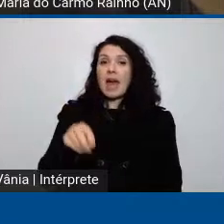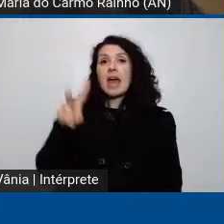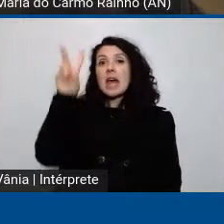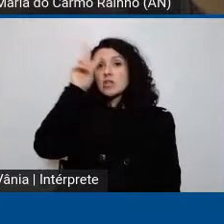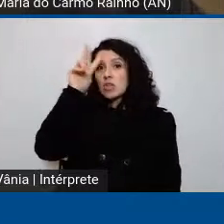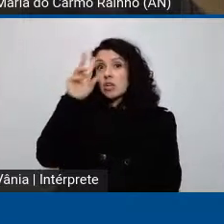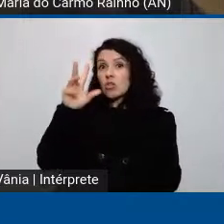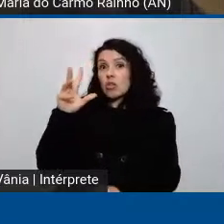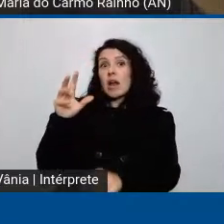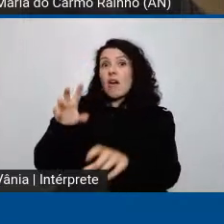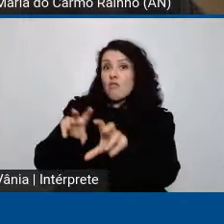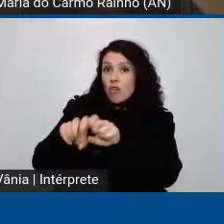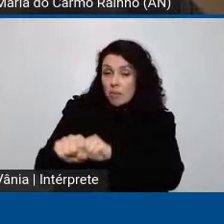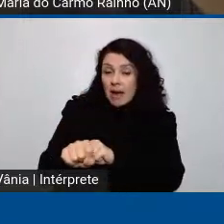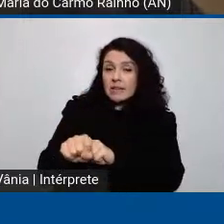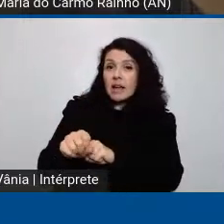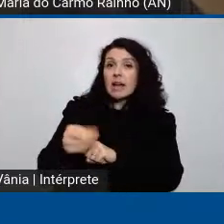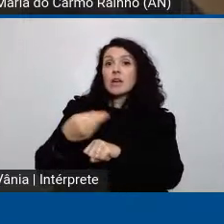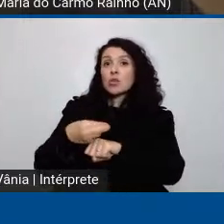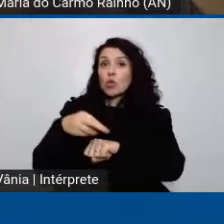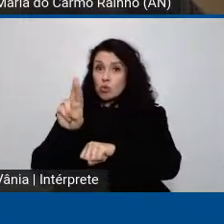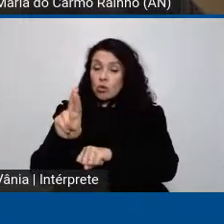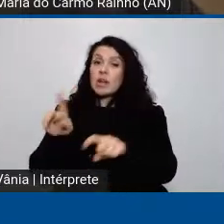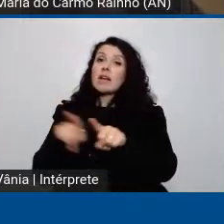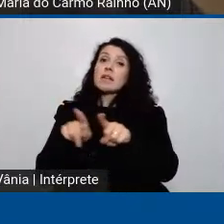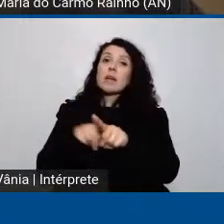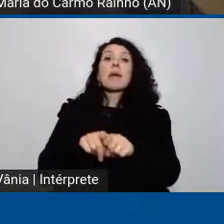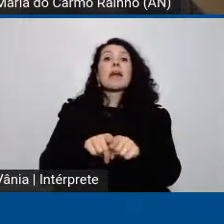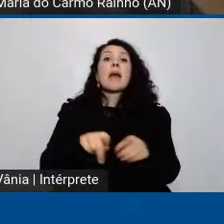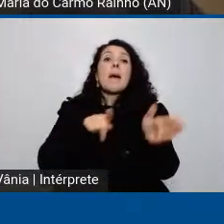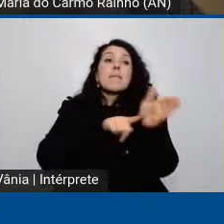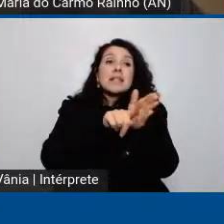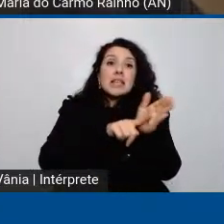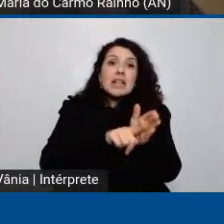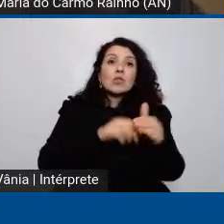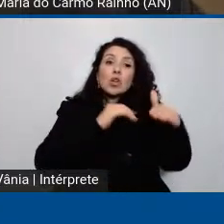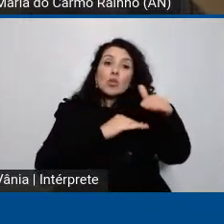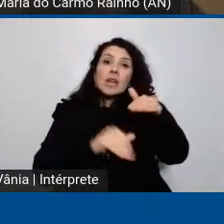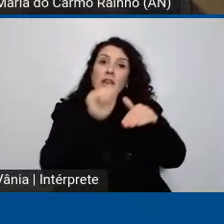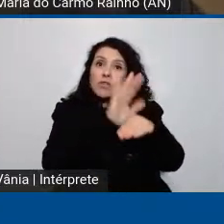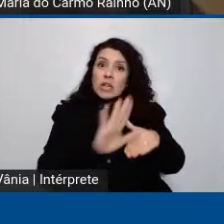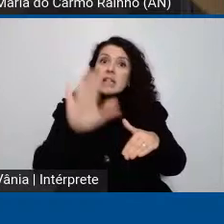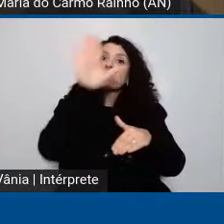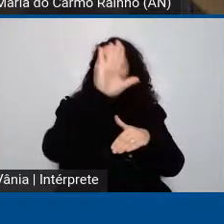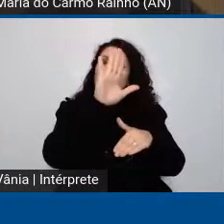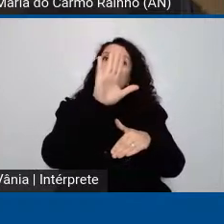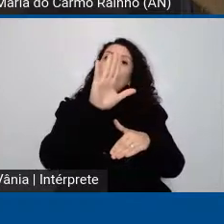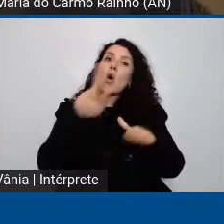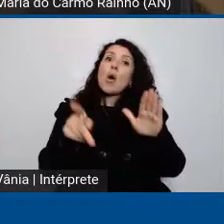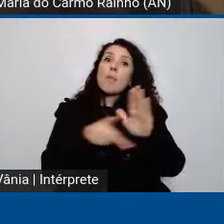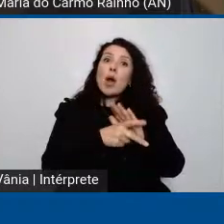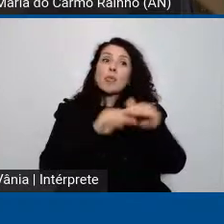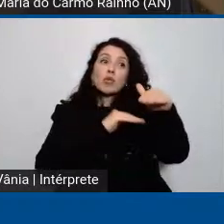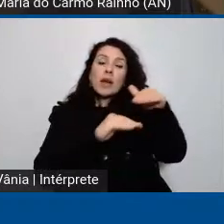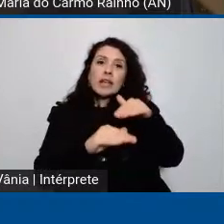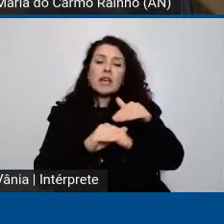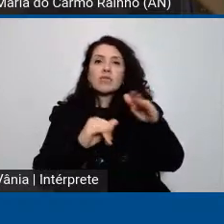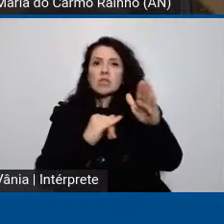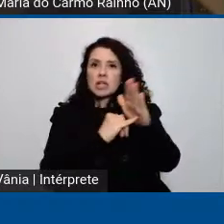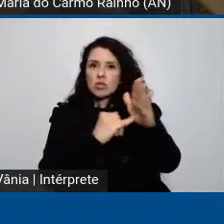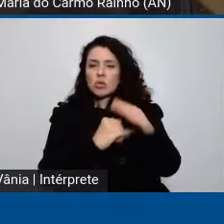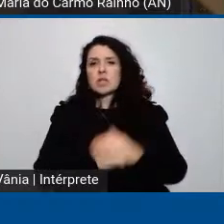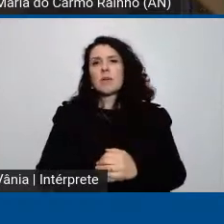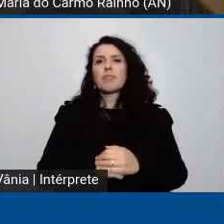doutora em História e pesquisadora do Arquivo Nacional, atuando na difusão dos acervos institucionais. Ela é curadora também